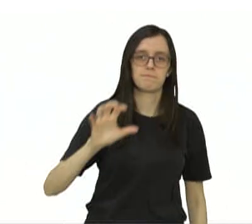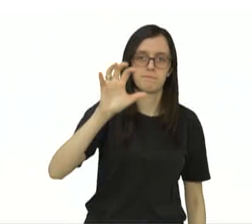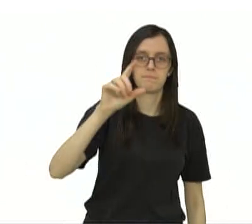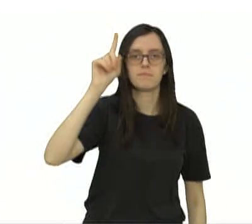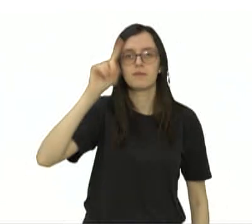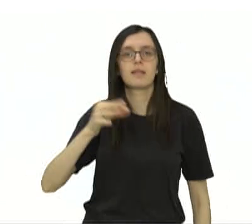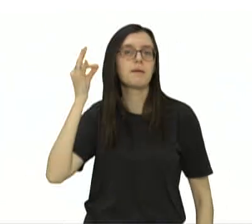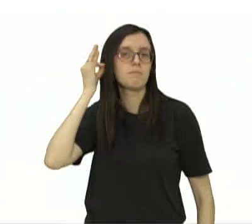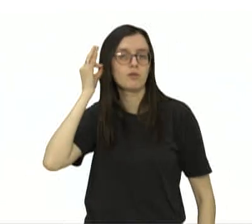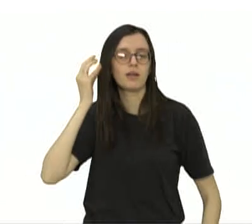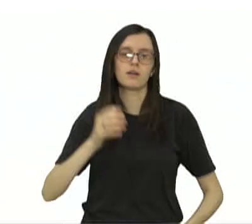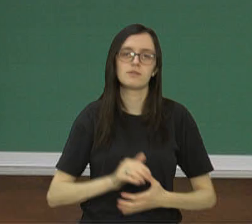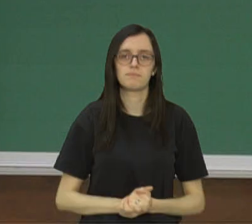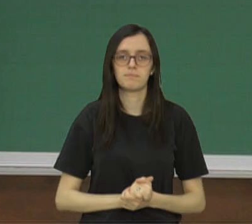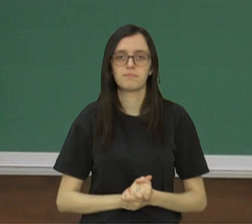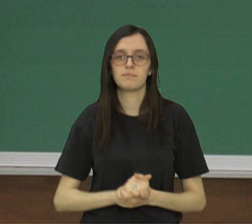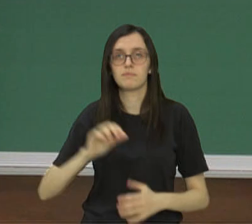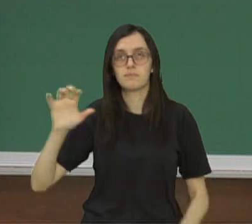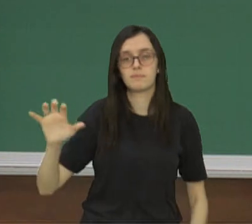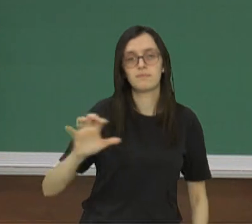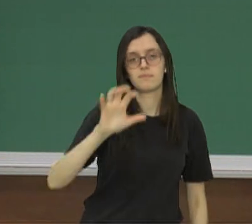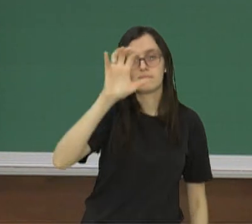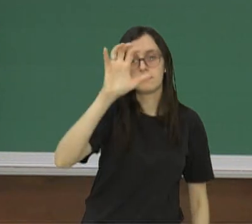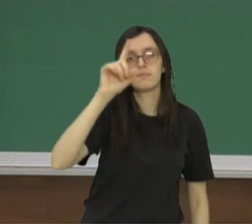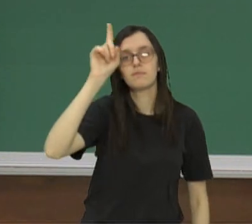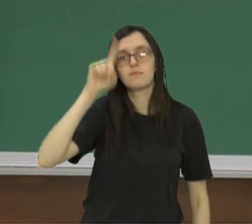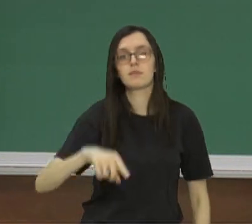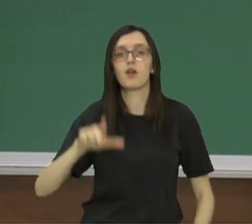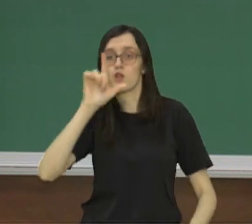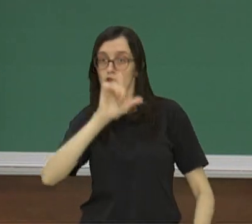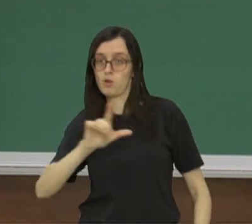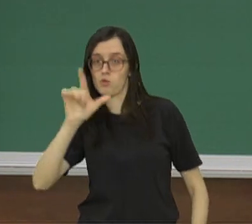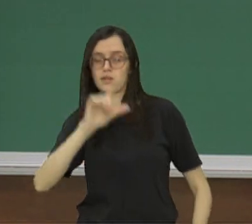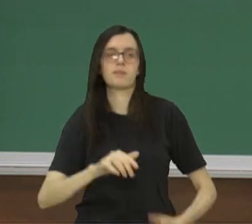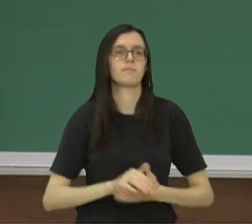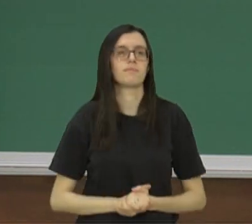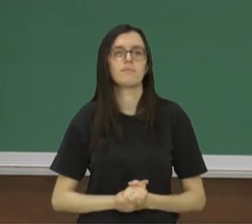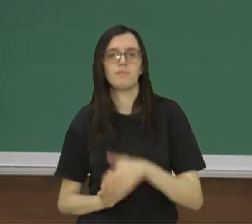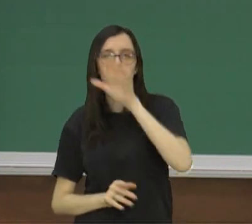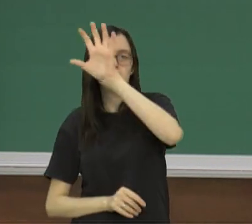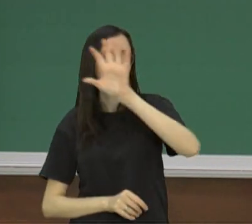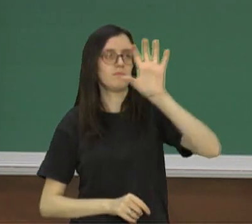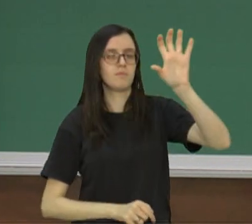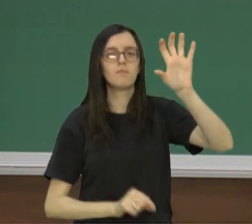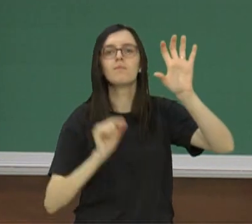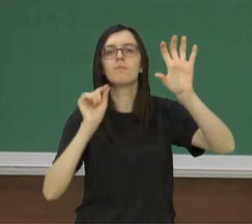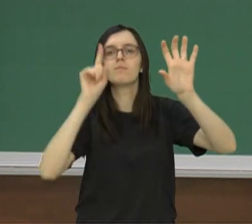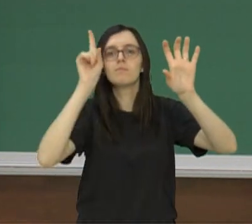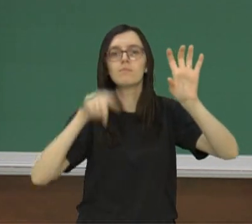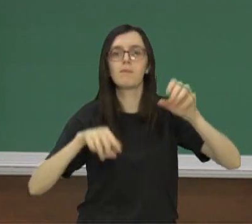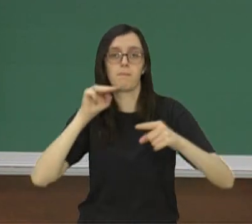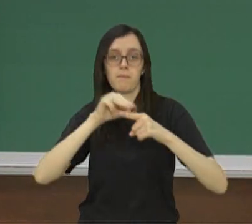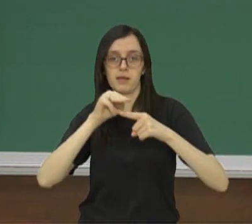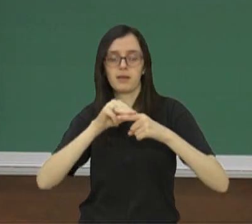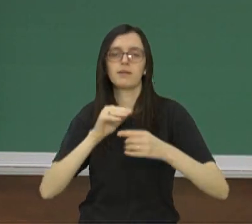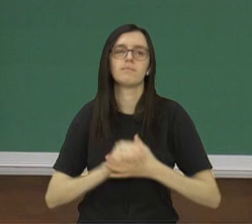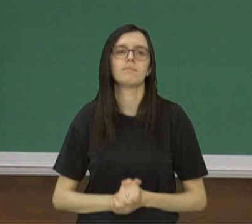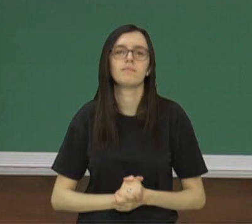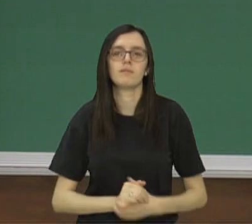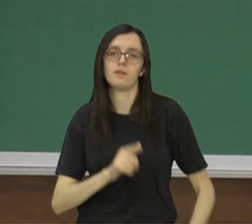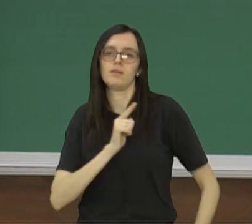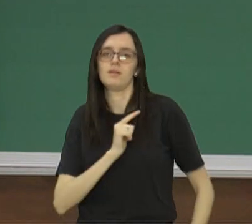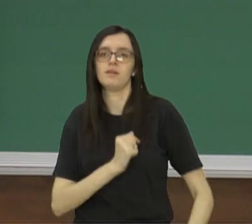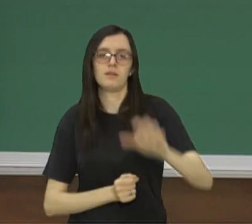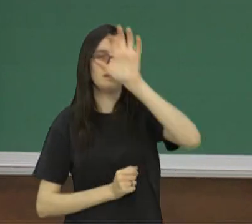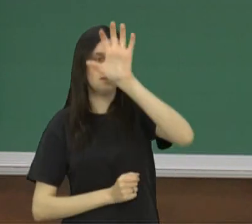intermediária de Ponta Grossa, eu tenho a região intermediária de Londrina, eu tenho a região intermediária de Maringá, eu tenho a